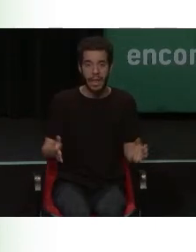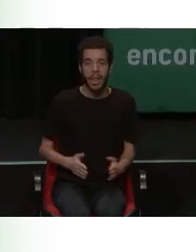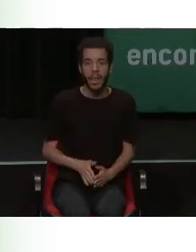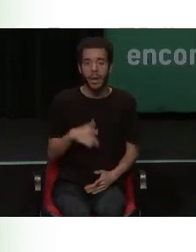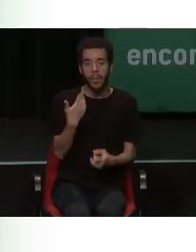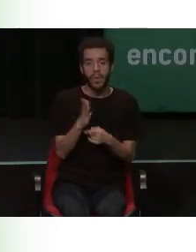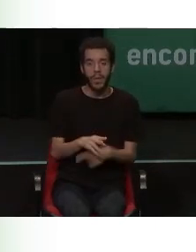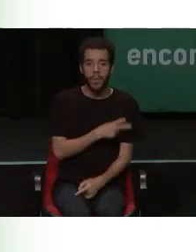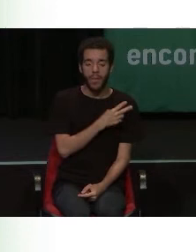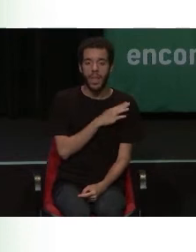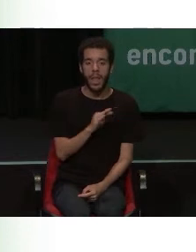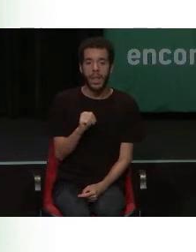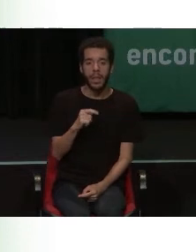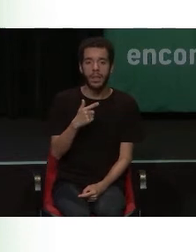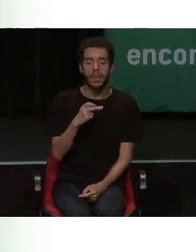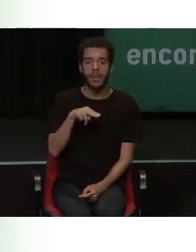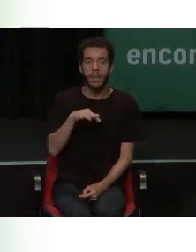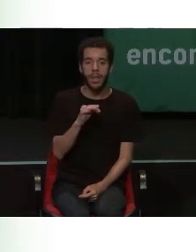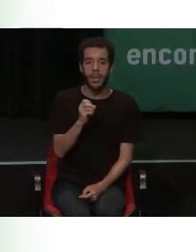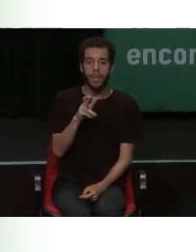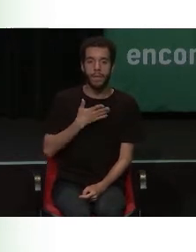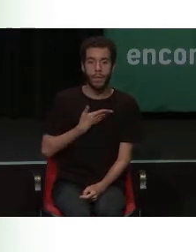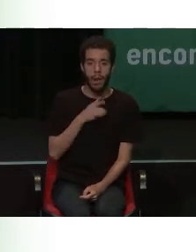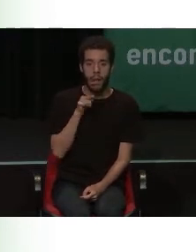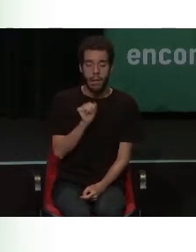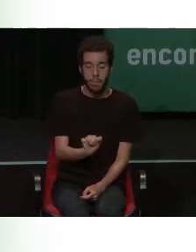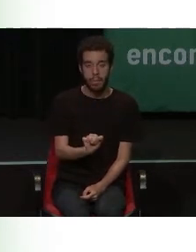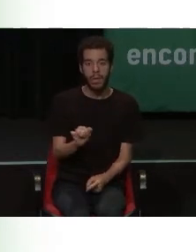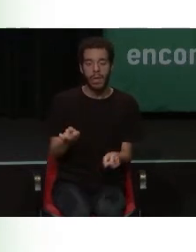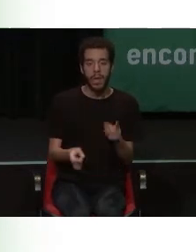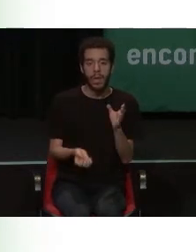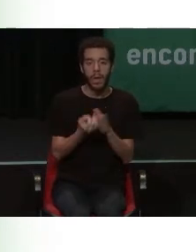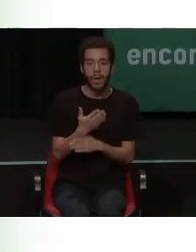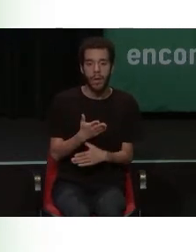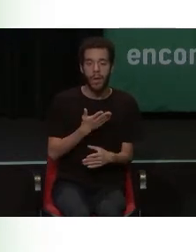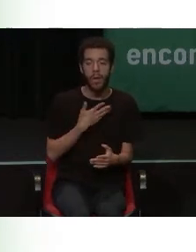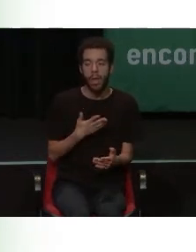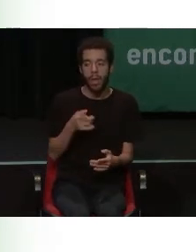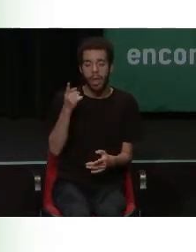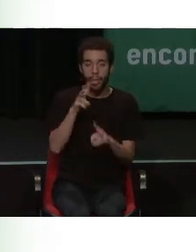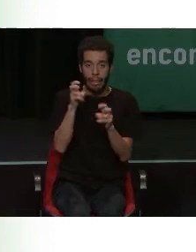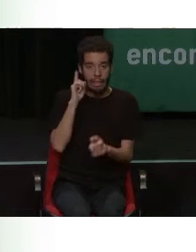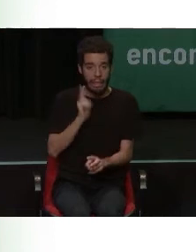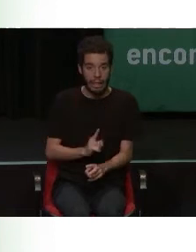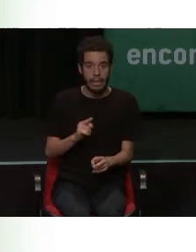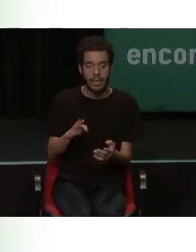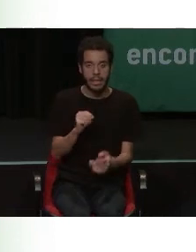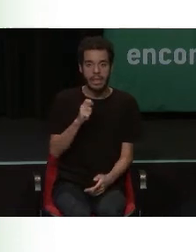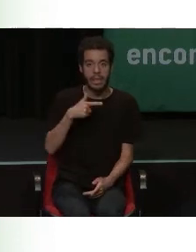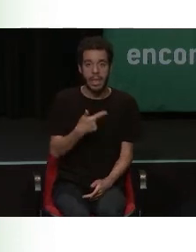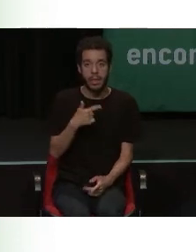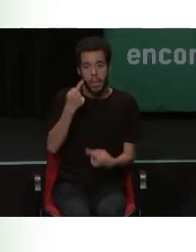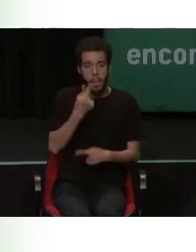Stanford lançou um dataset público anonimizado com